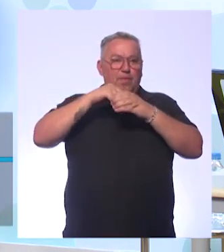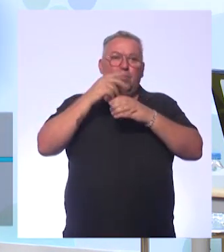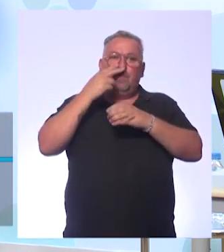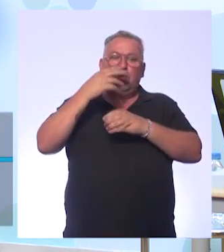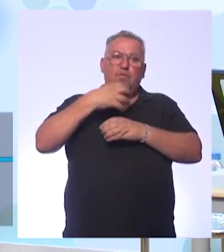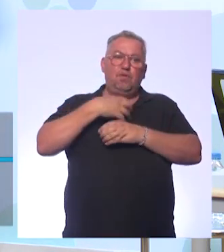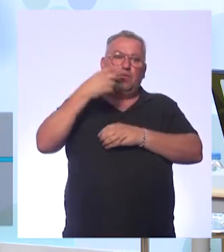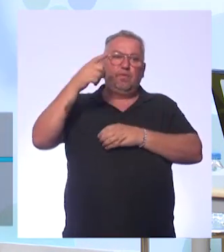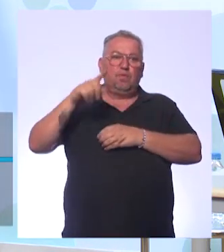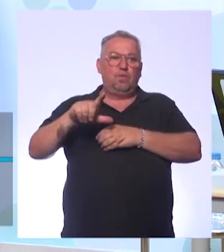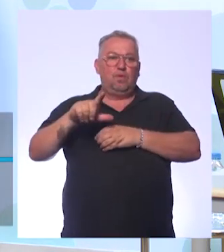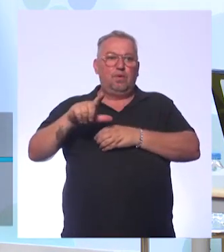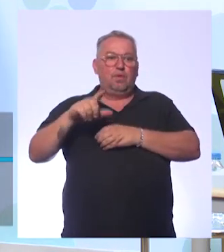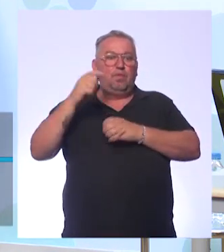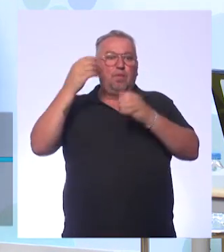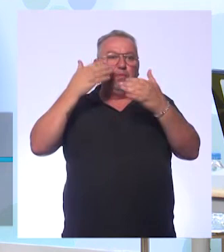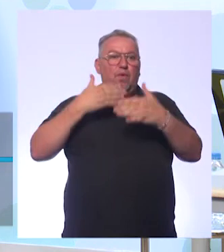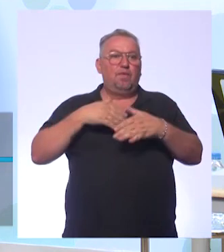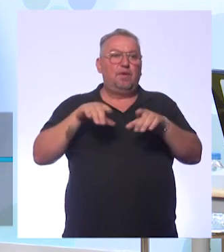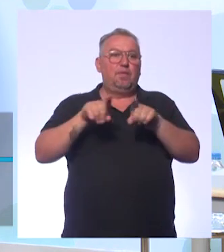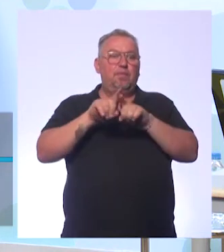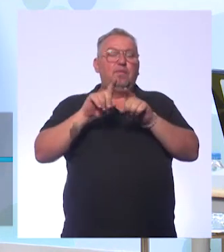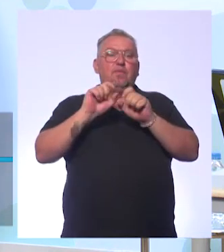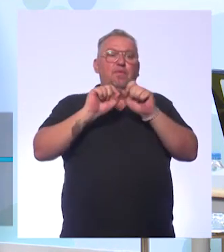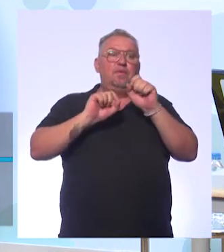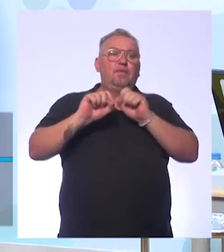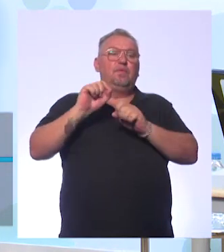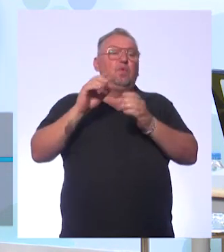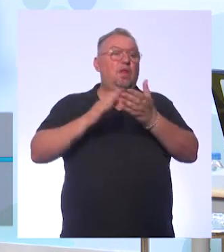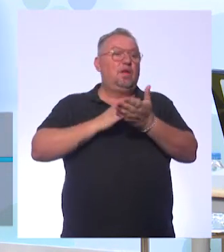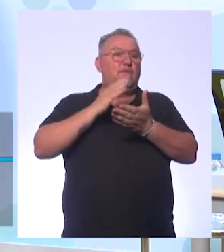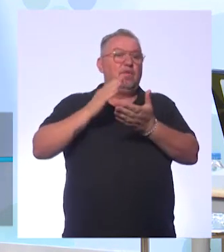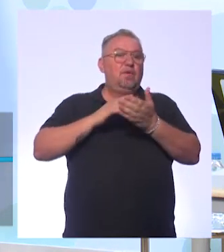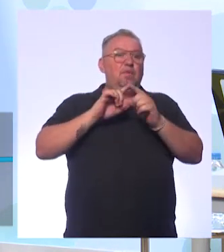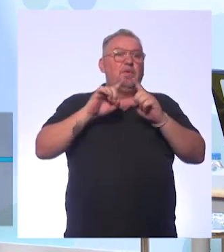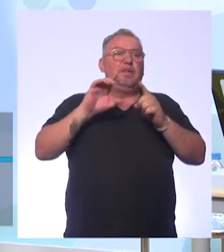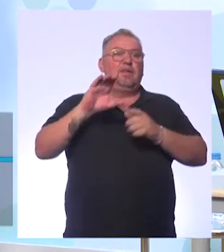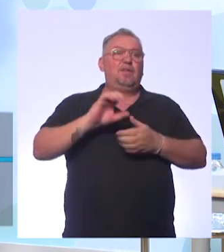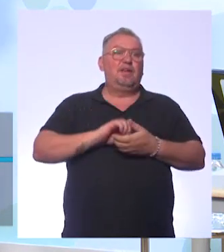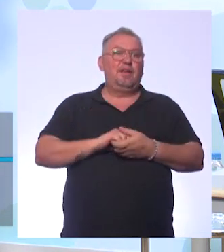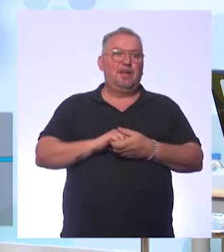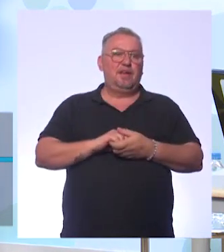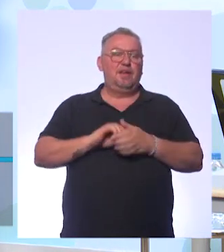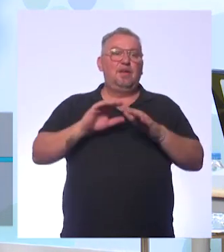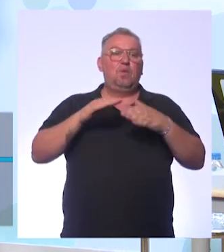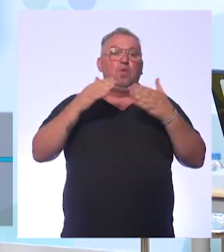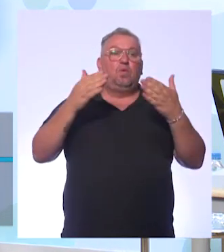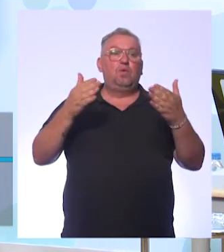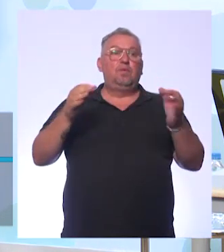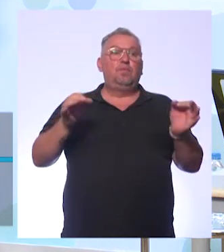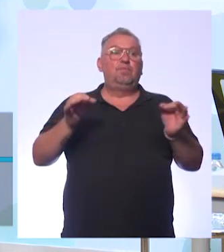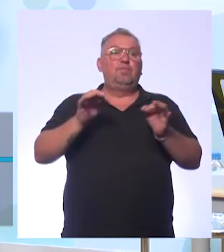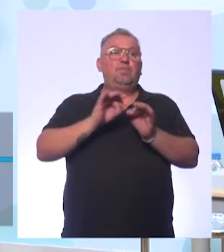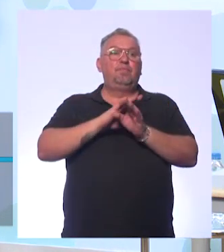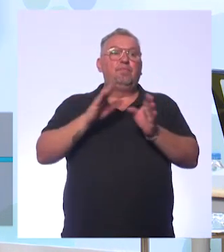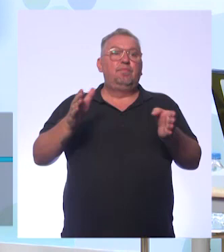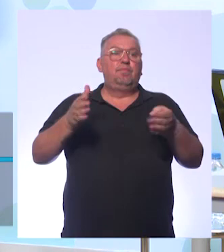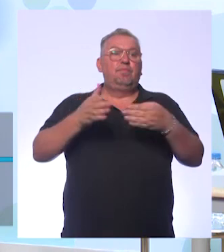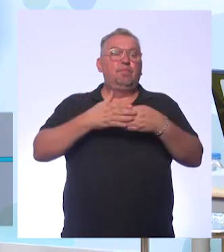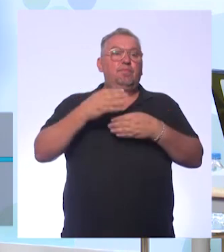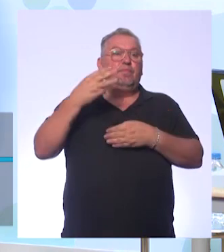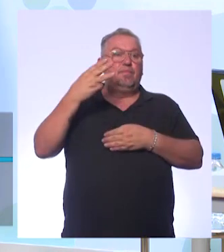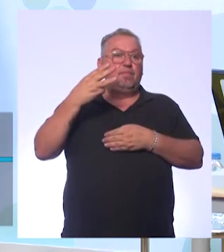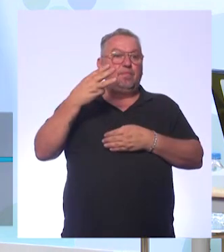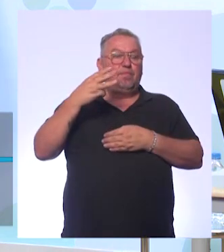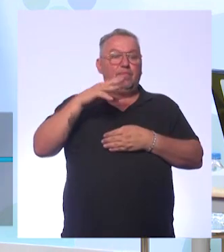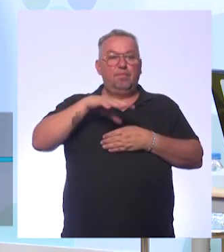jeito ou de outro, né? Numa provinha, dependendo do que você for fazer ou dependendo do livro. Mas é isso aí. Então, com isso, a gente fechou as 3 fases